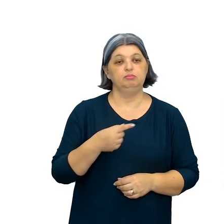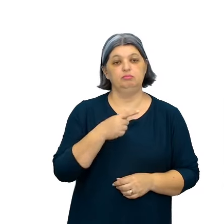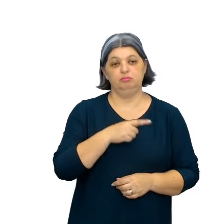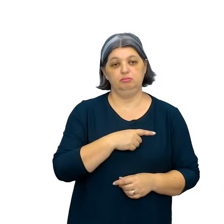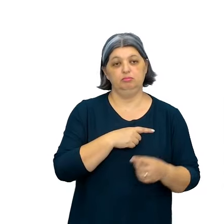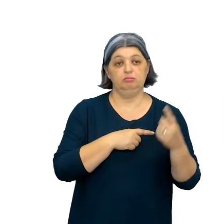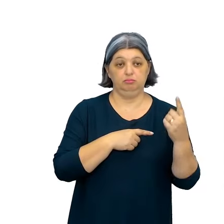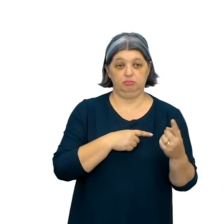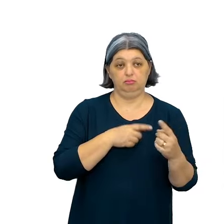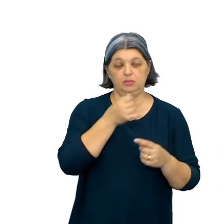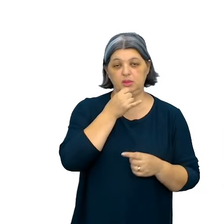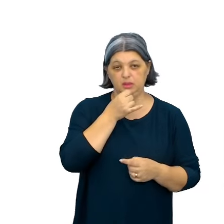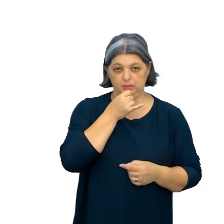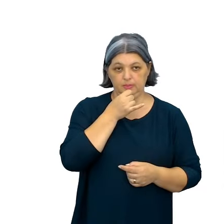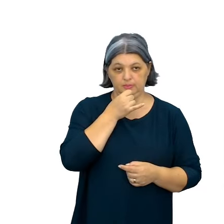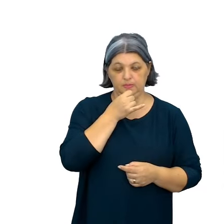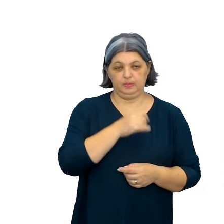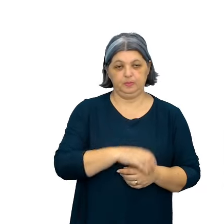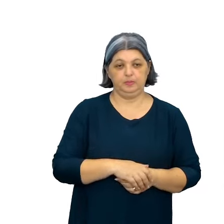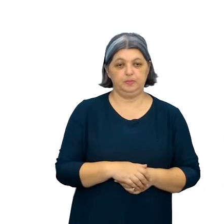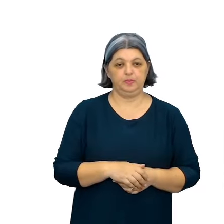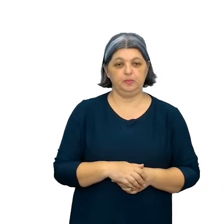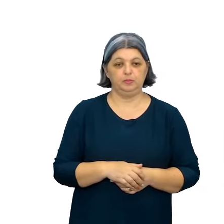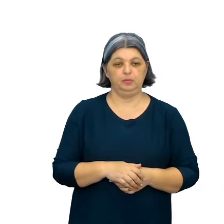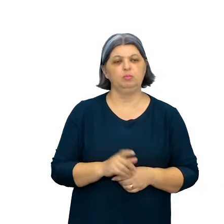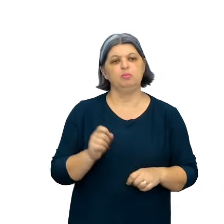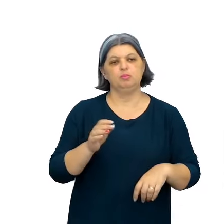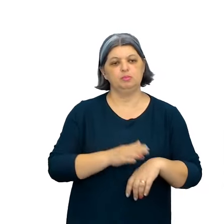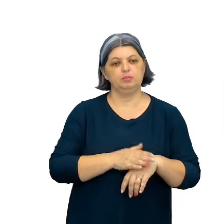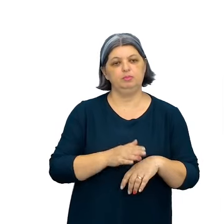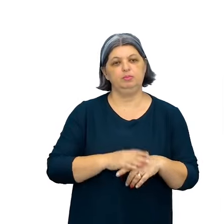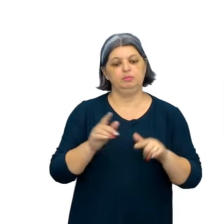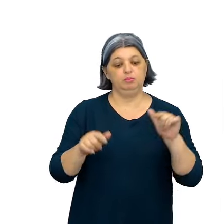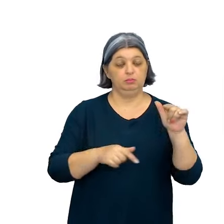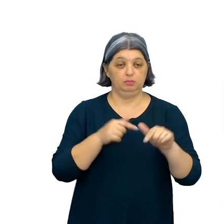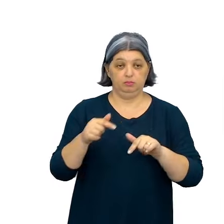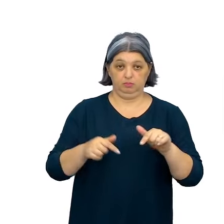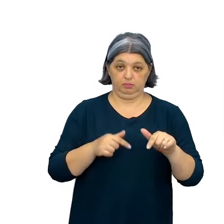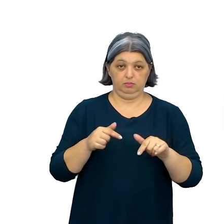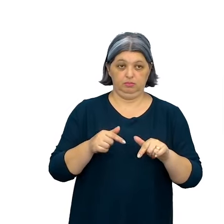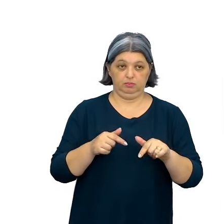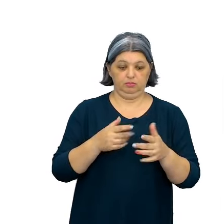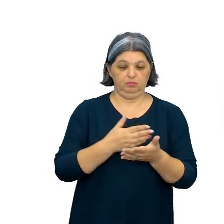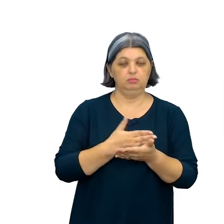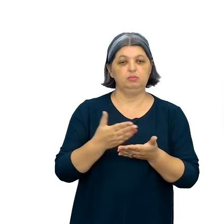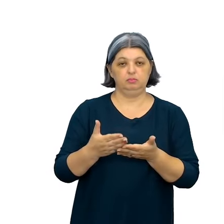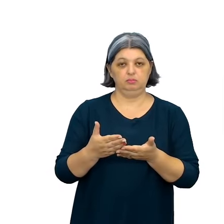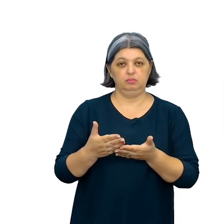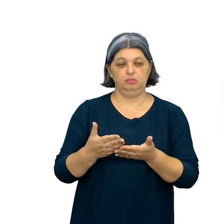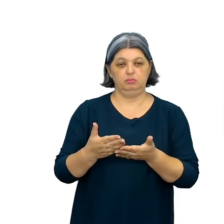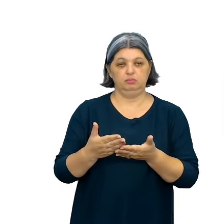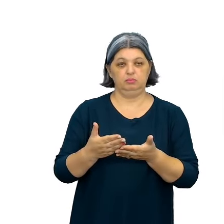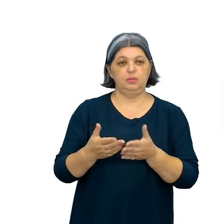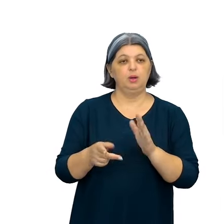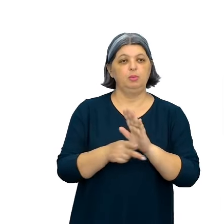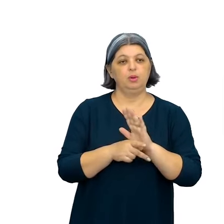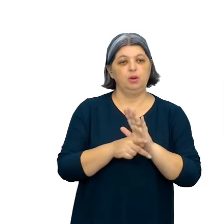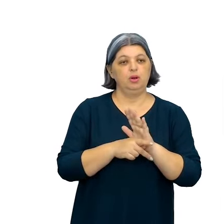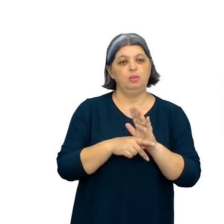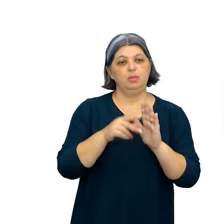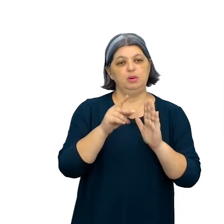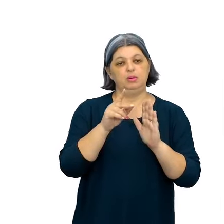um exemplo, né, professor, do que poderia ser um trabalho inicial aí com rubricas, né,